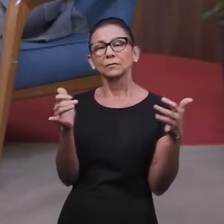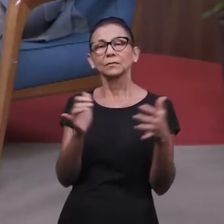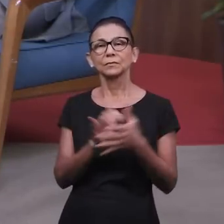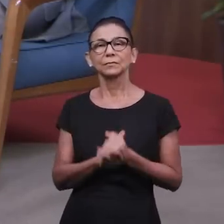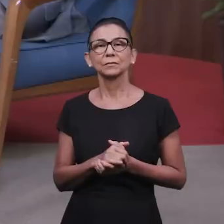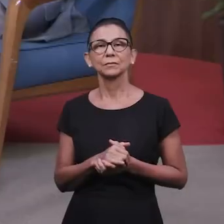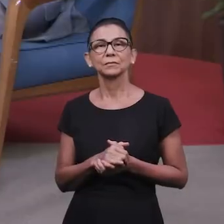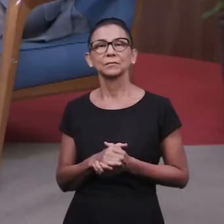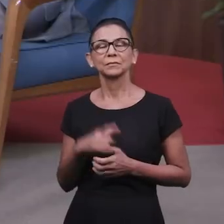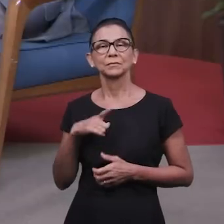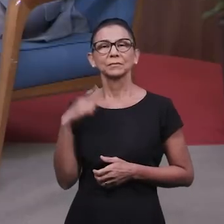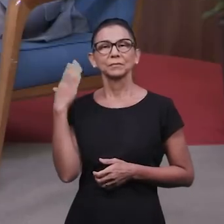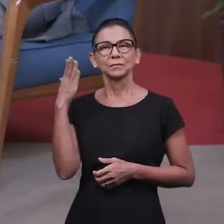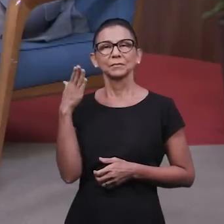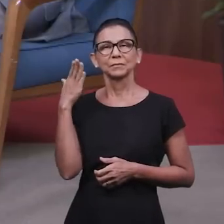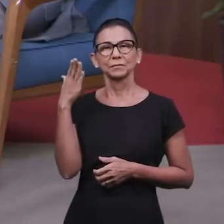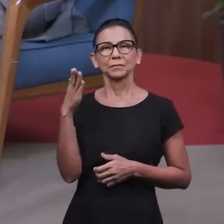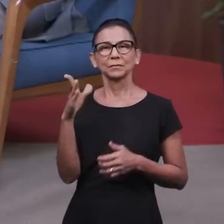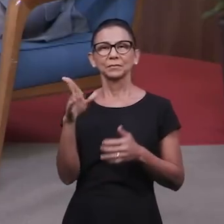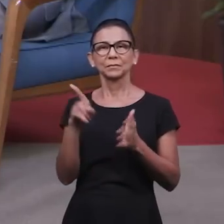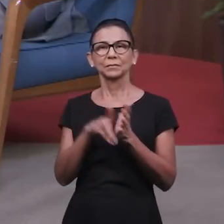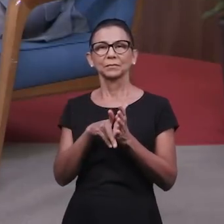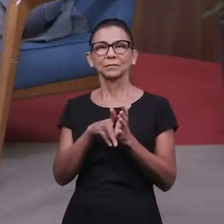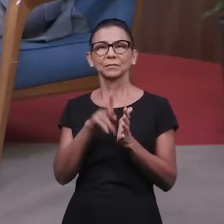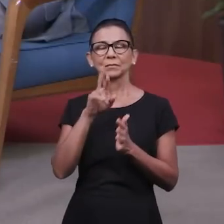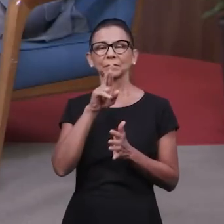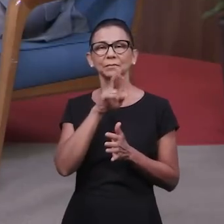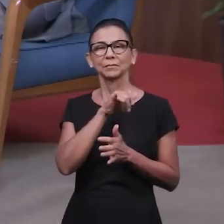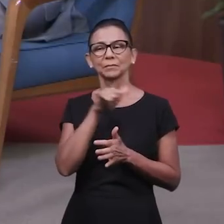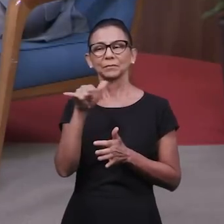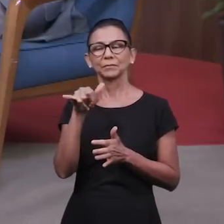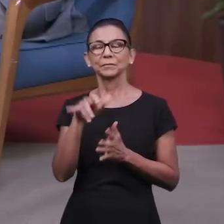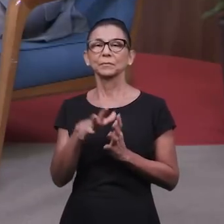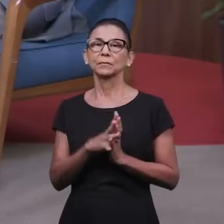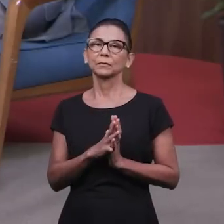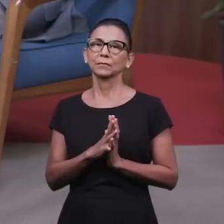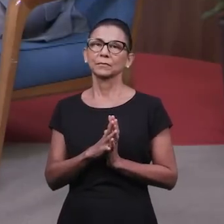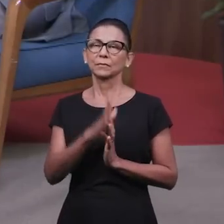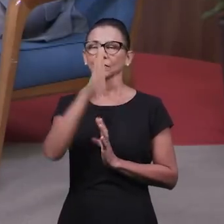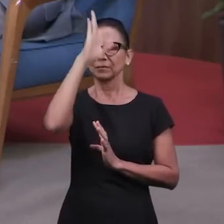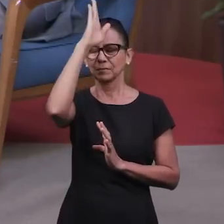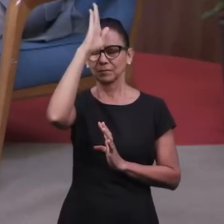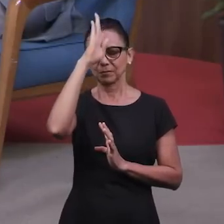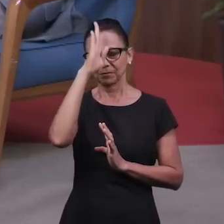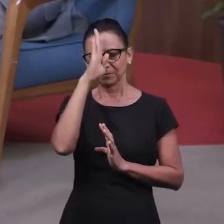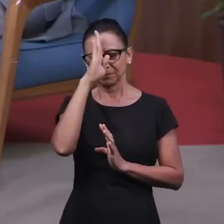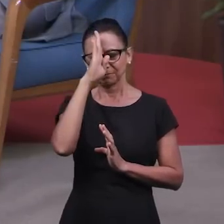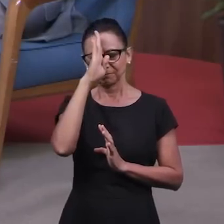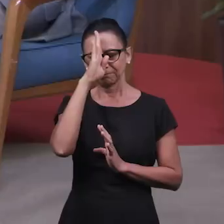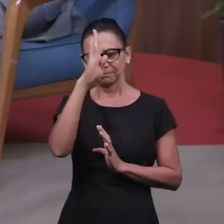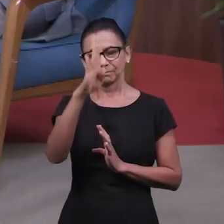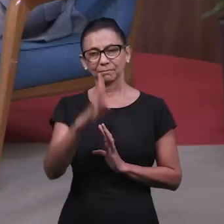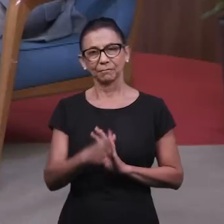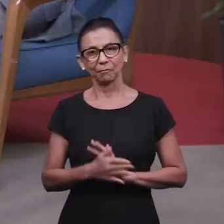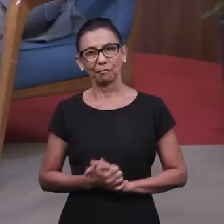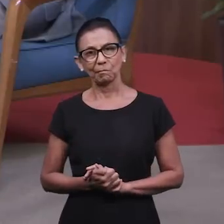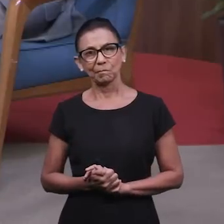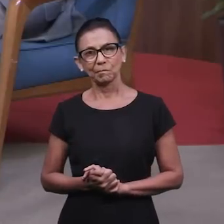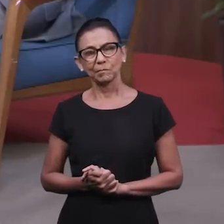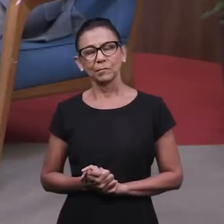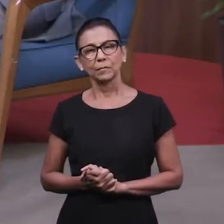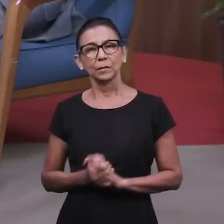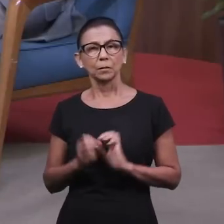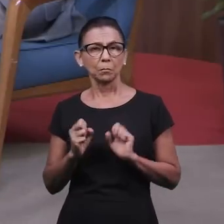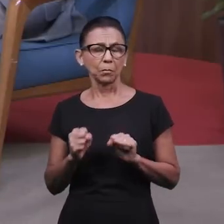Deus para a sua vida e vai orar por você. E tudo isso é totalmente gratuito. Você também pode apontar a câmera